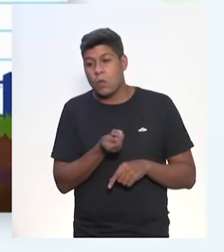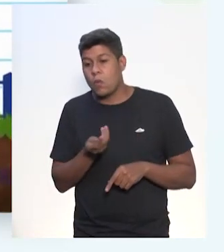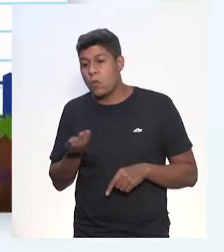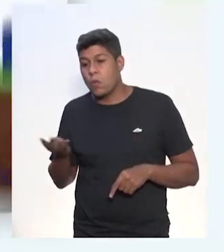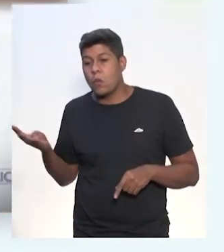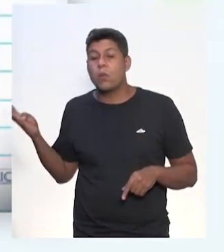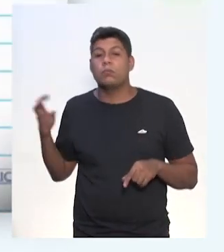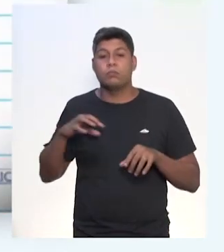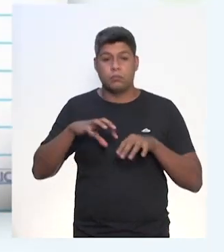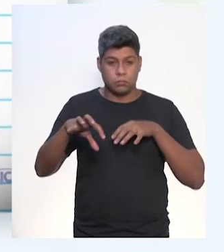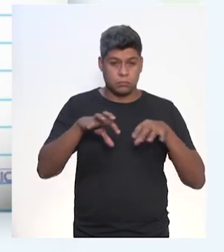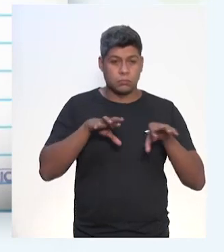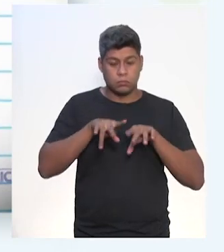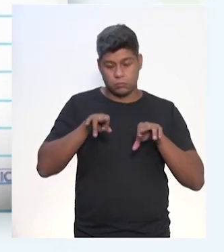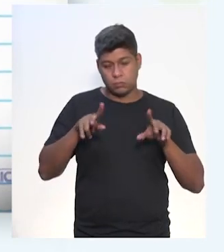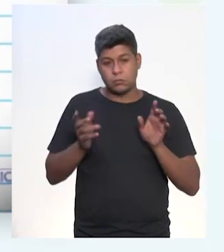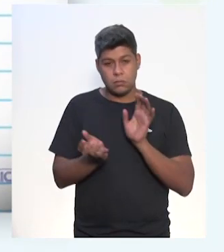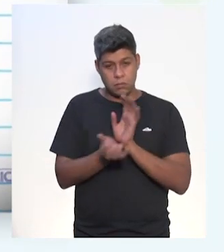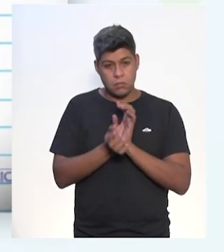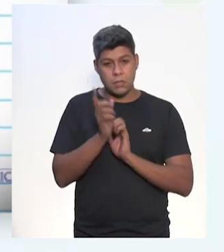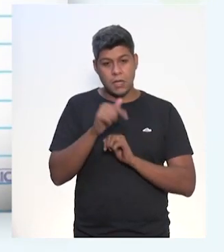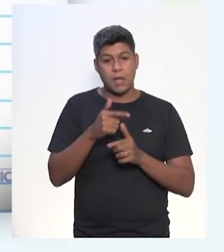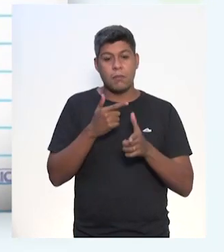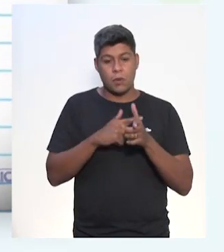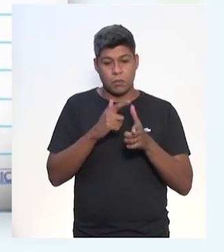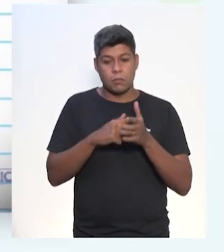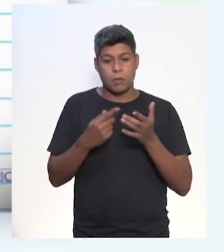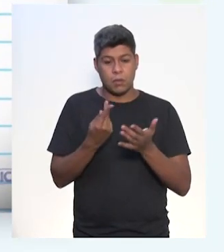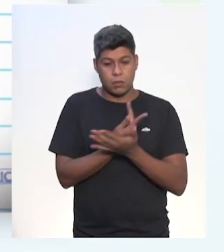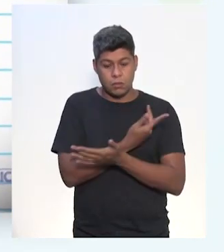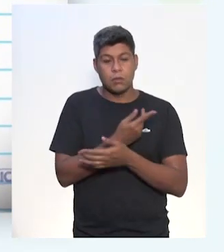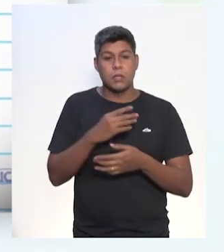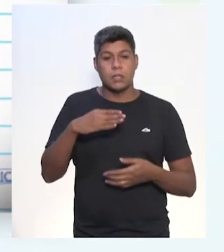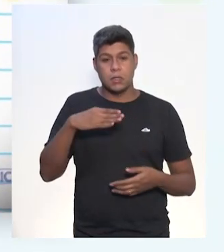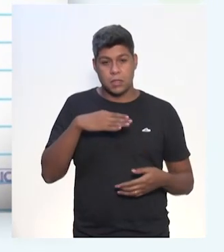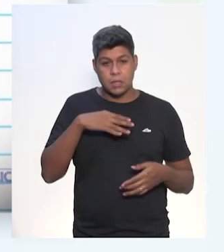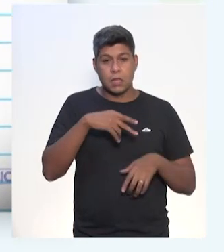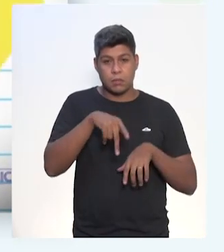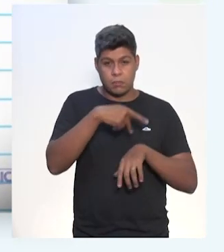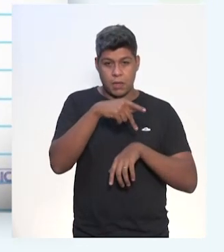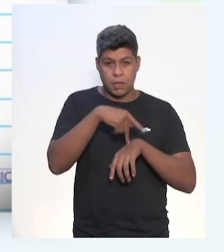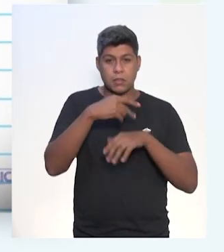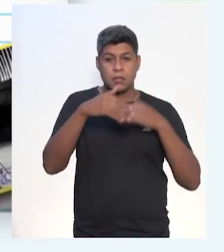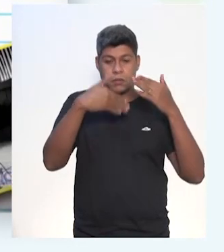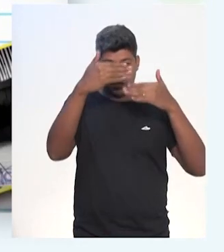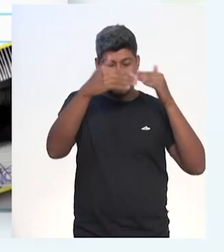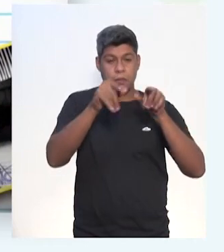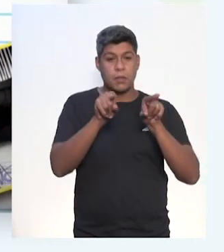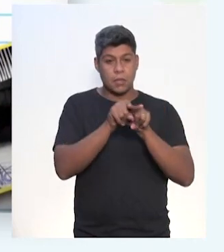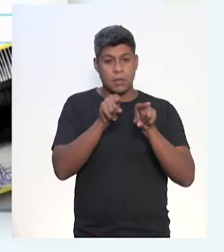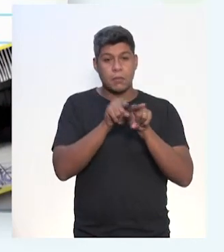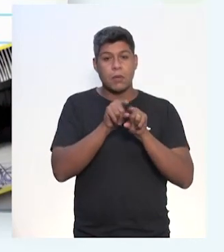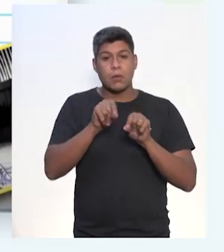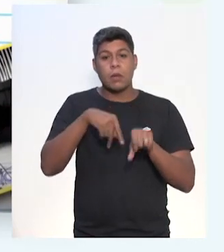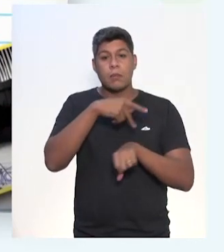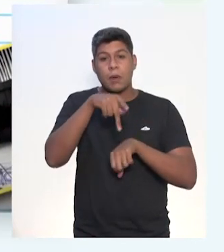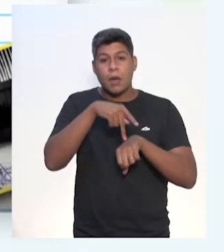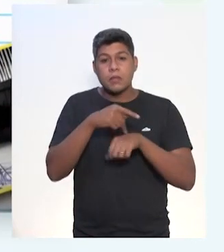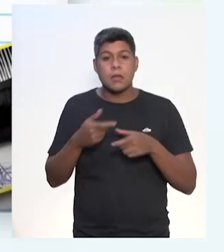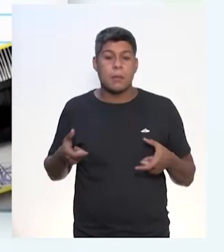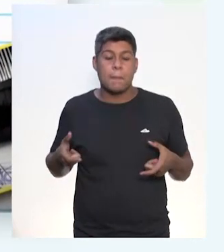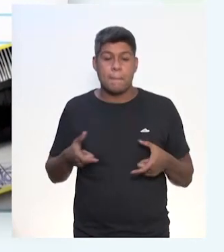a segregação de diferentes grupos são problemas que afetam desde cidades de países desenvolvidos até aquelas de países de